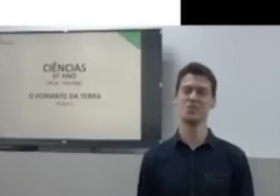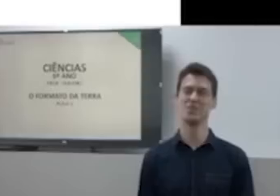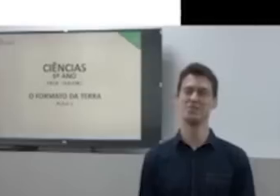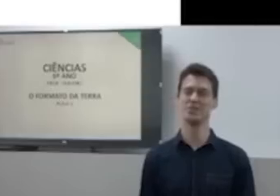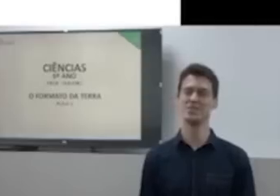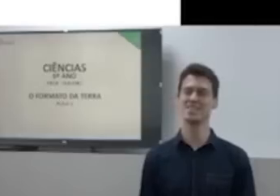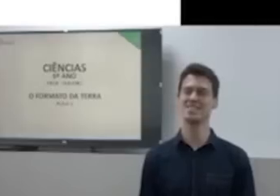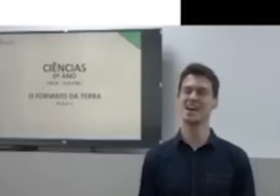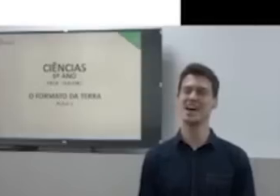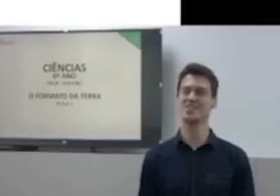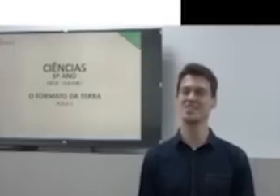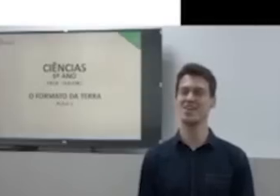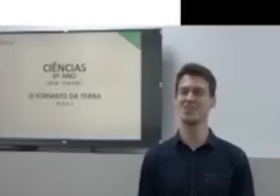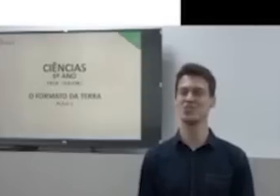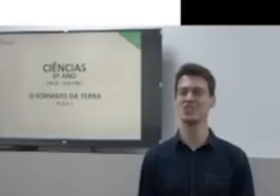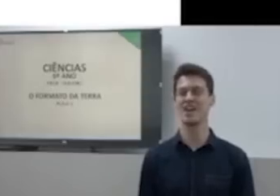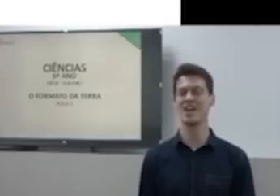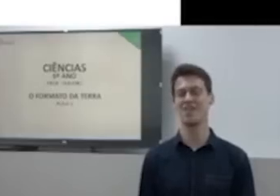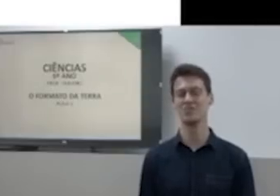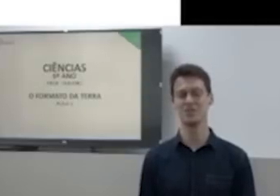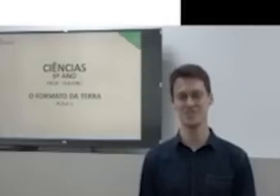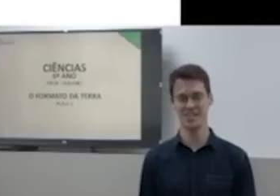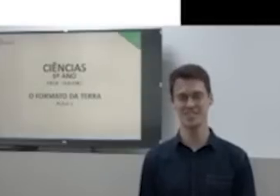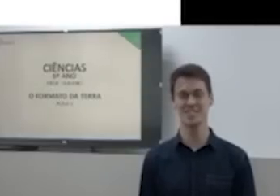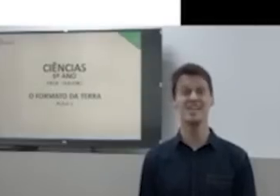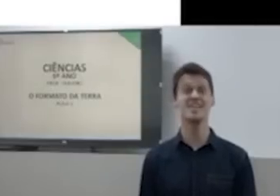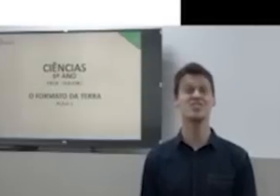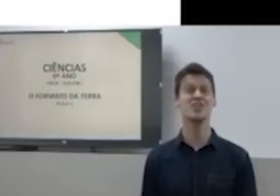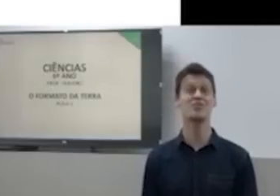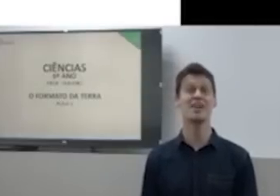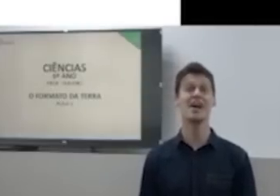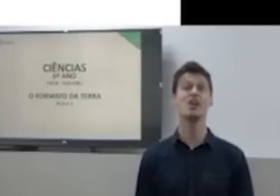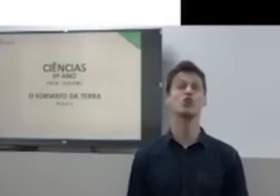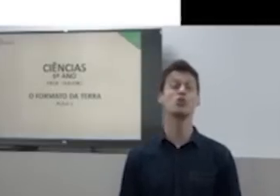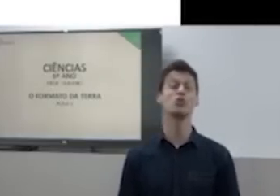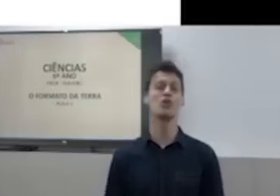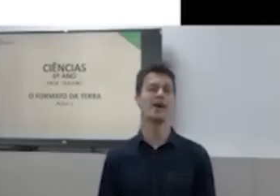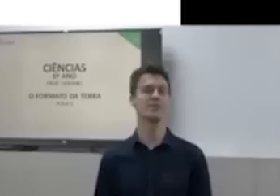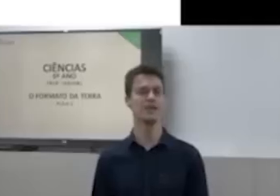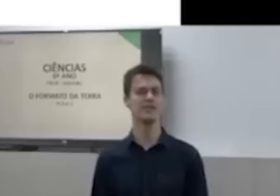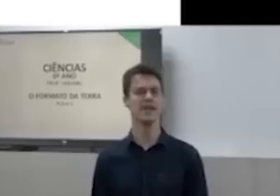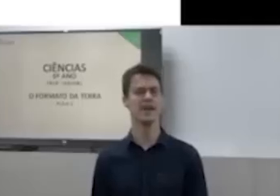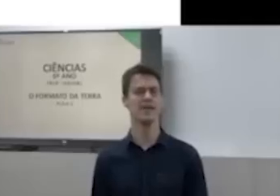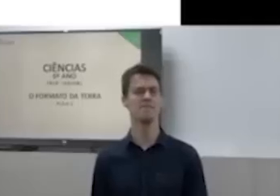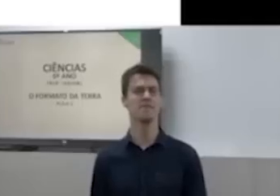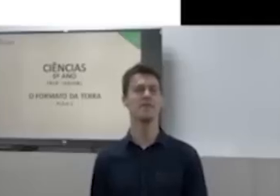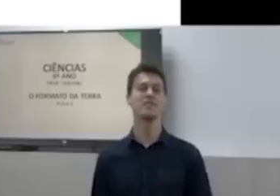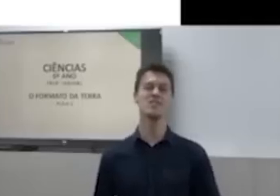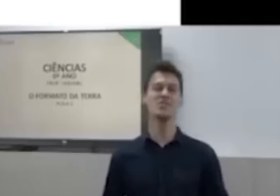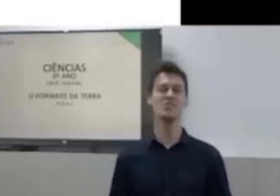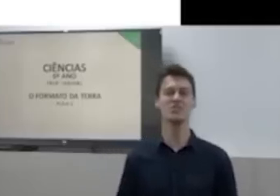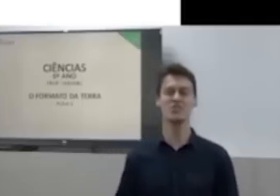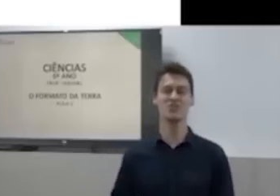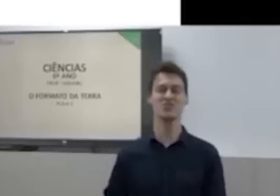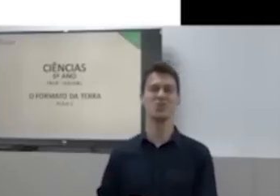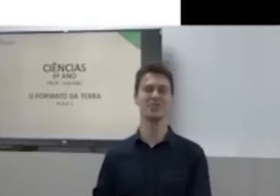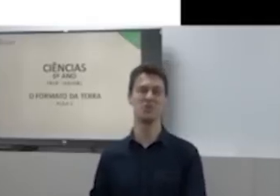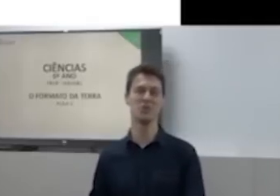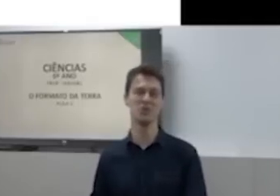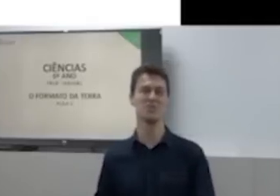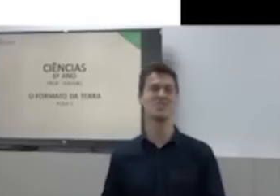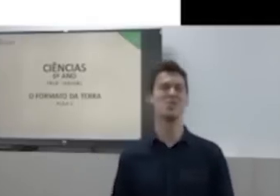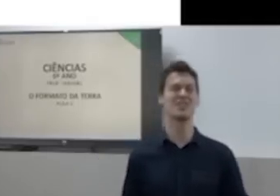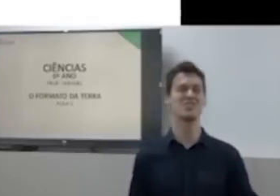sexto ano. Como eu falei para vocês, a nossa aula hoje é a aula número 6 e a gente vai falar do formato da Terra. Vocês viram que os